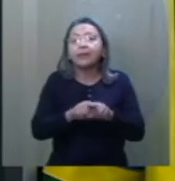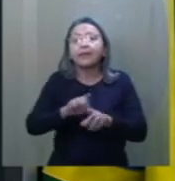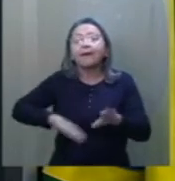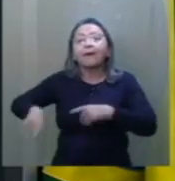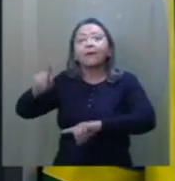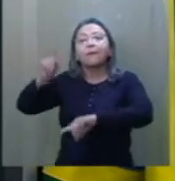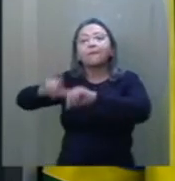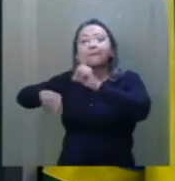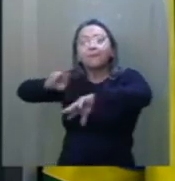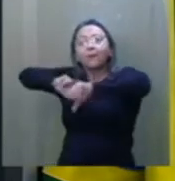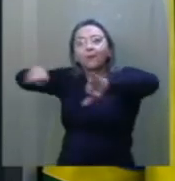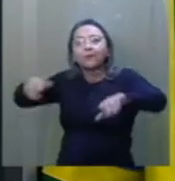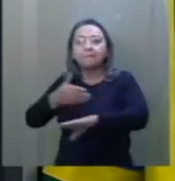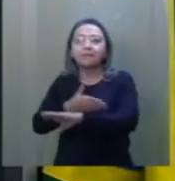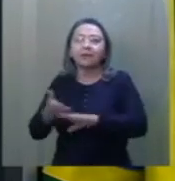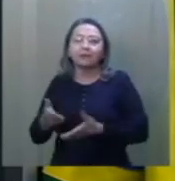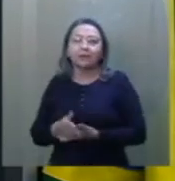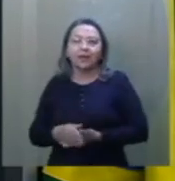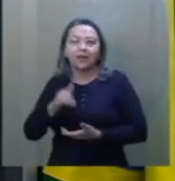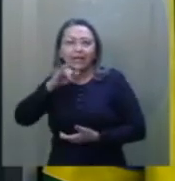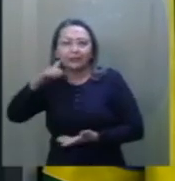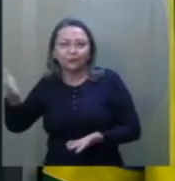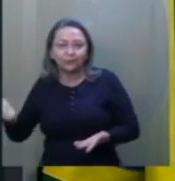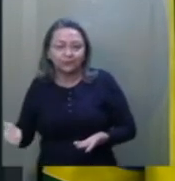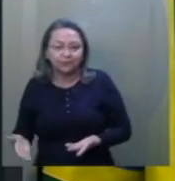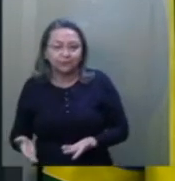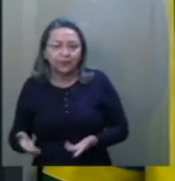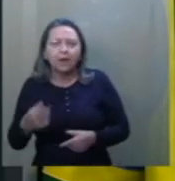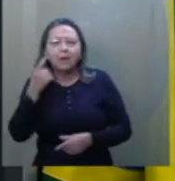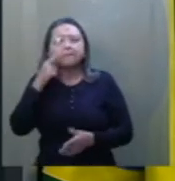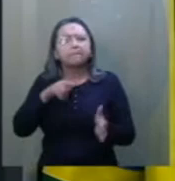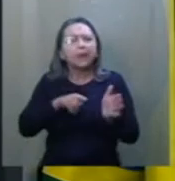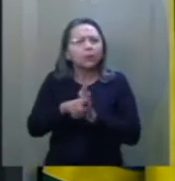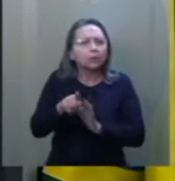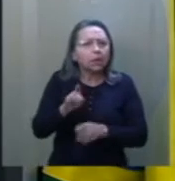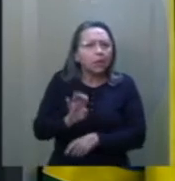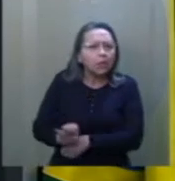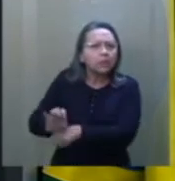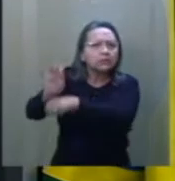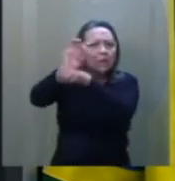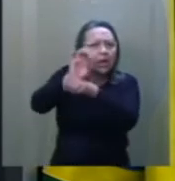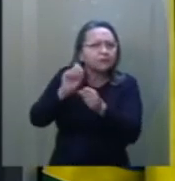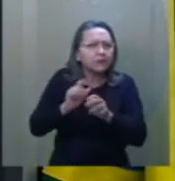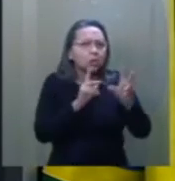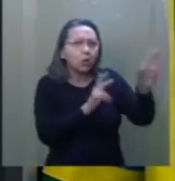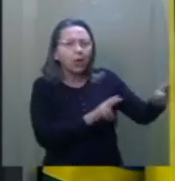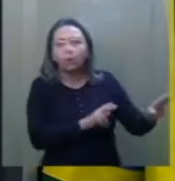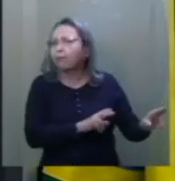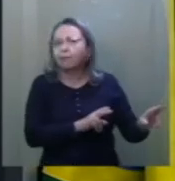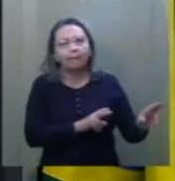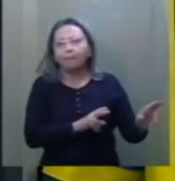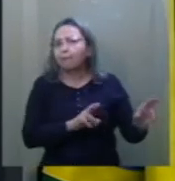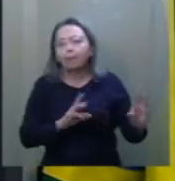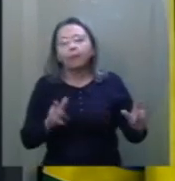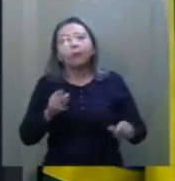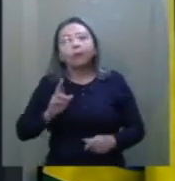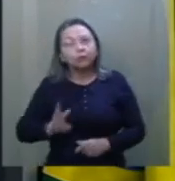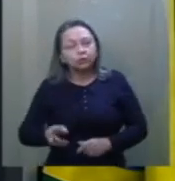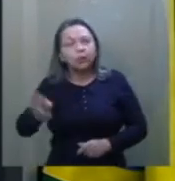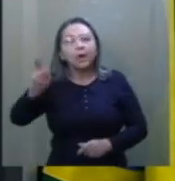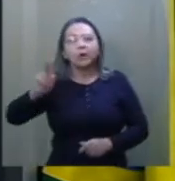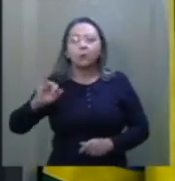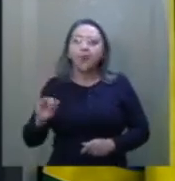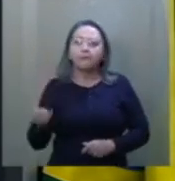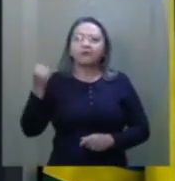pergunto, os estados caminharam na mesma direção? Não, continuaram pesando a